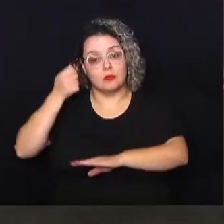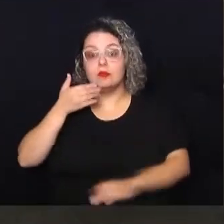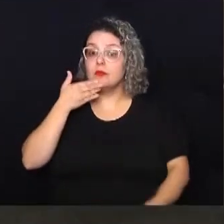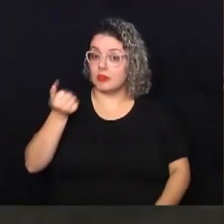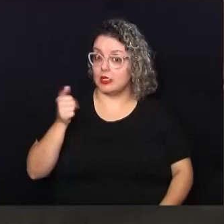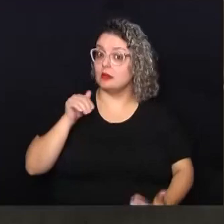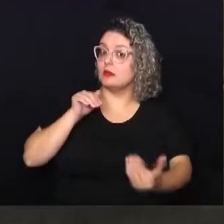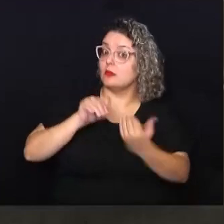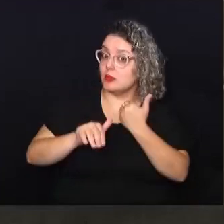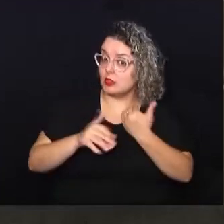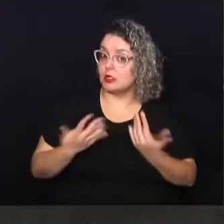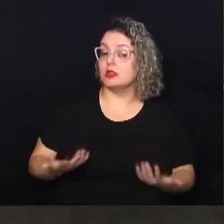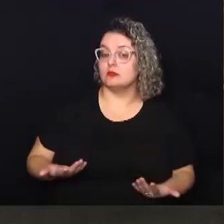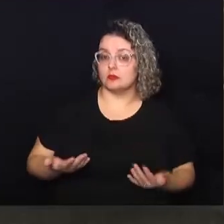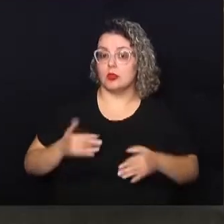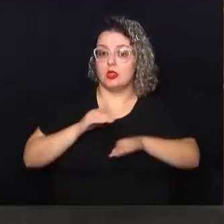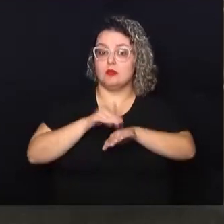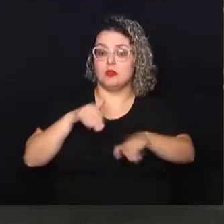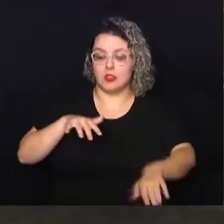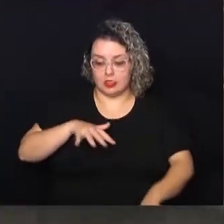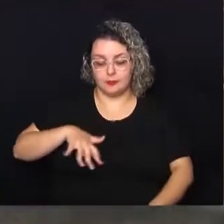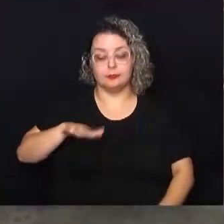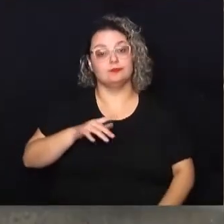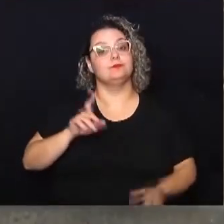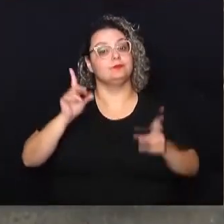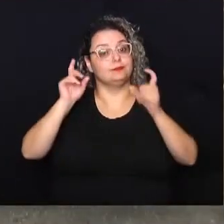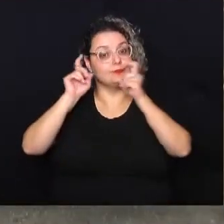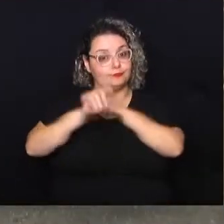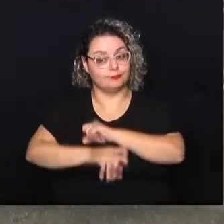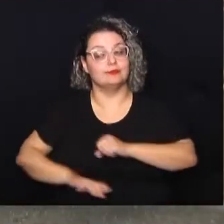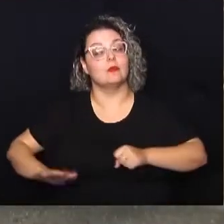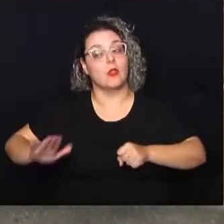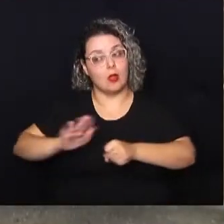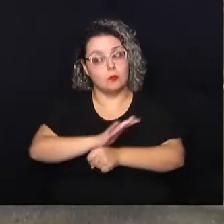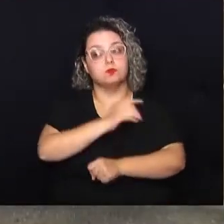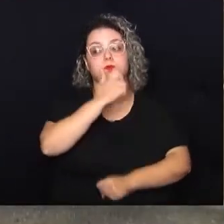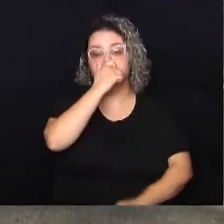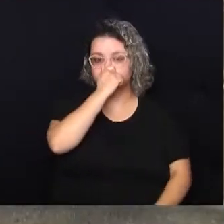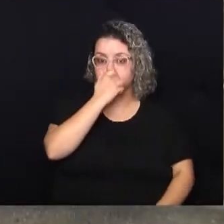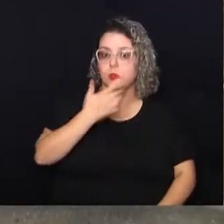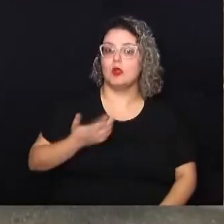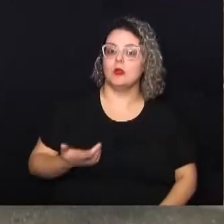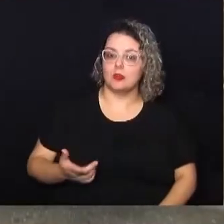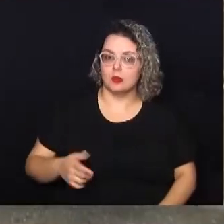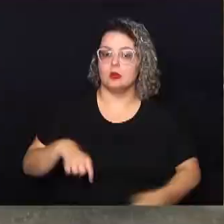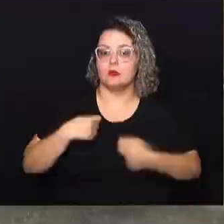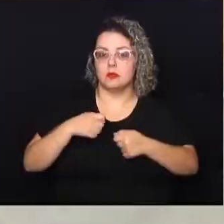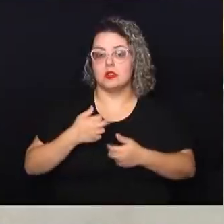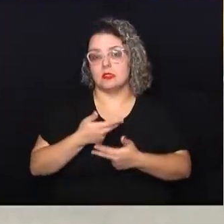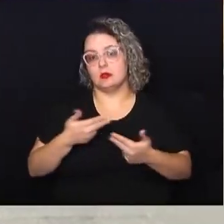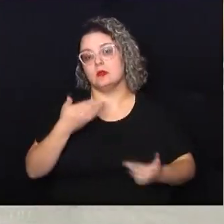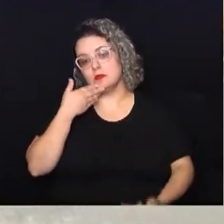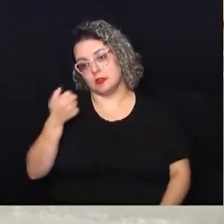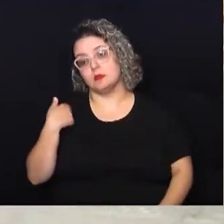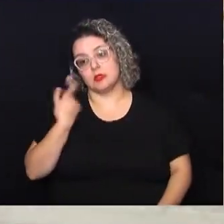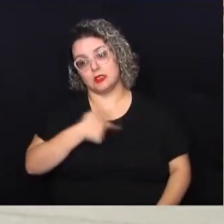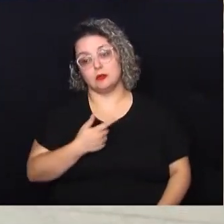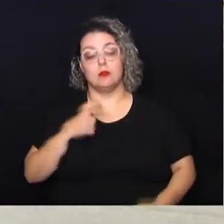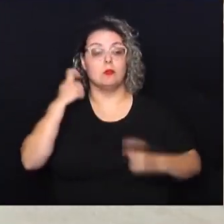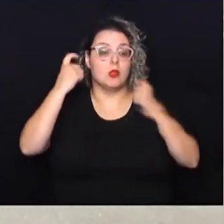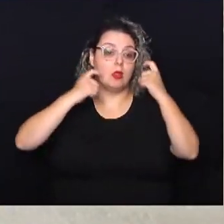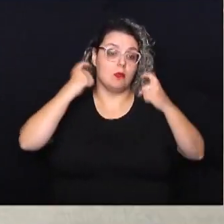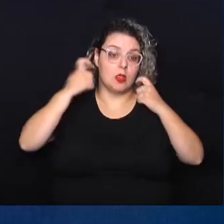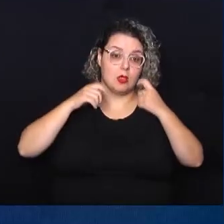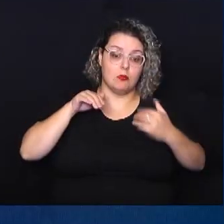né? E essa região aqui é bem povoada, né? E tem que ter uma coisa melhor para nós. Preocupado com